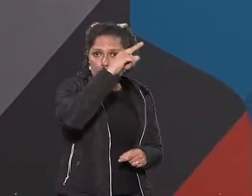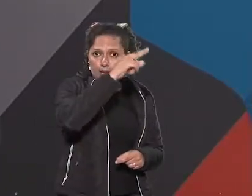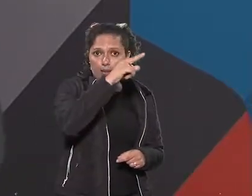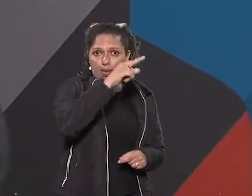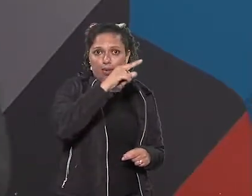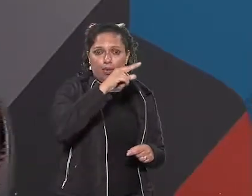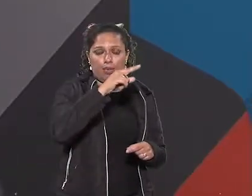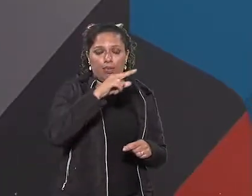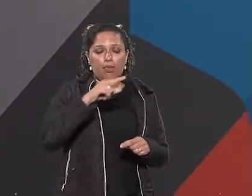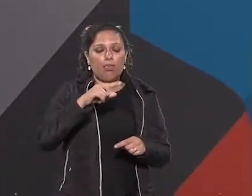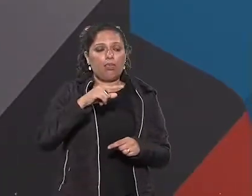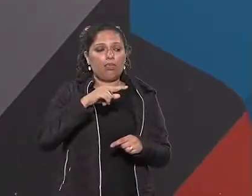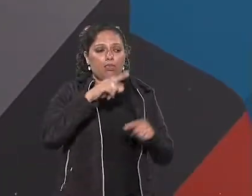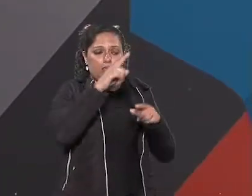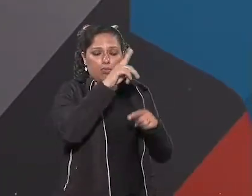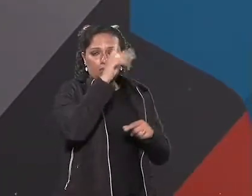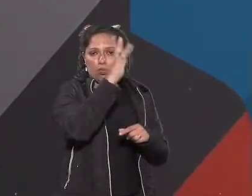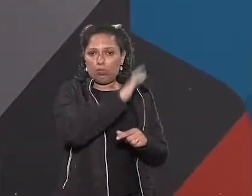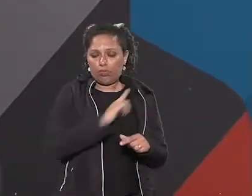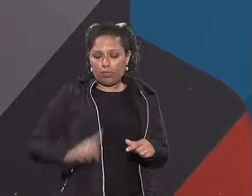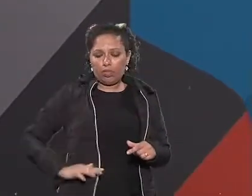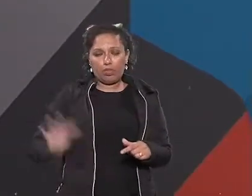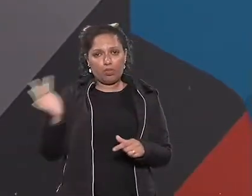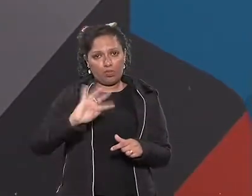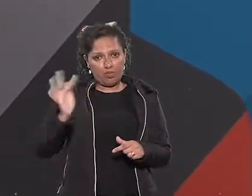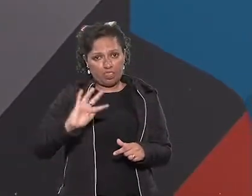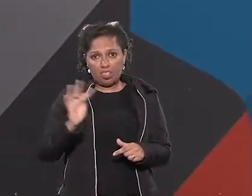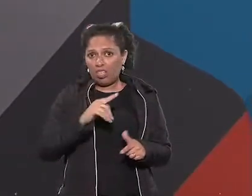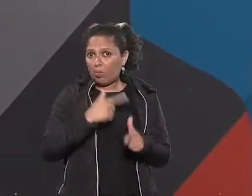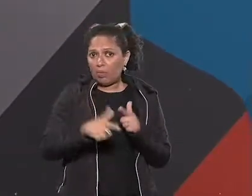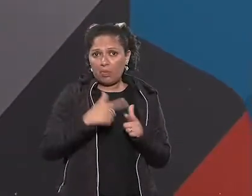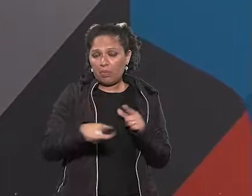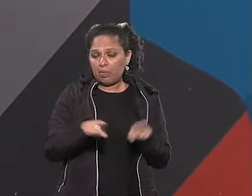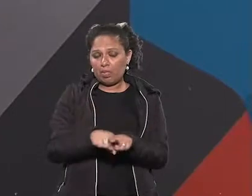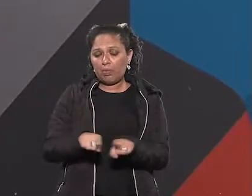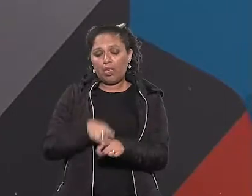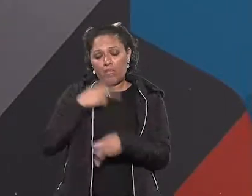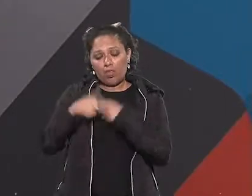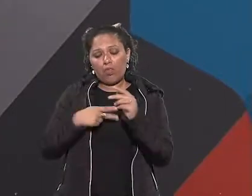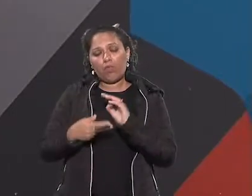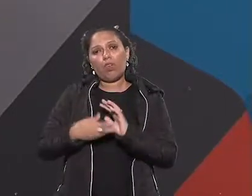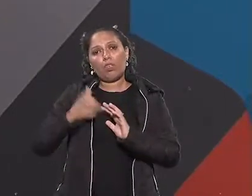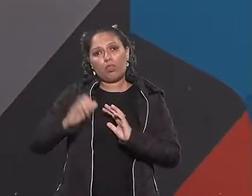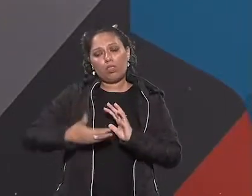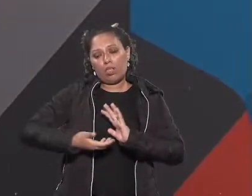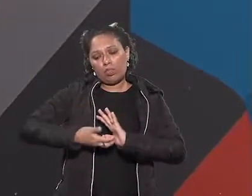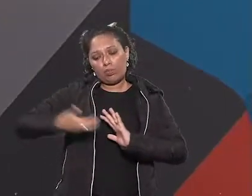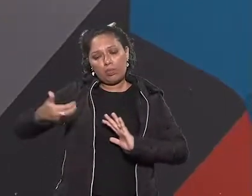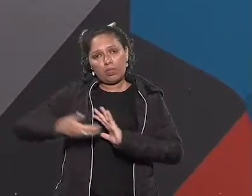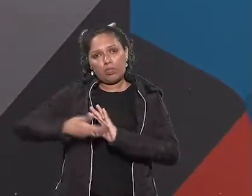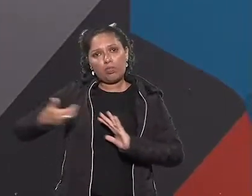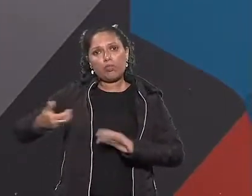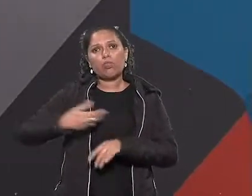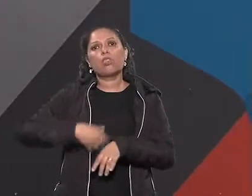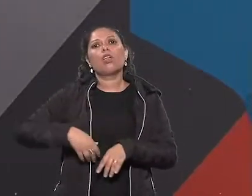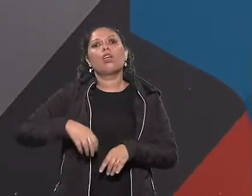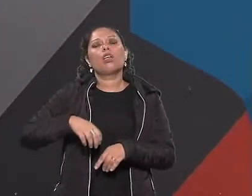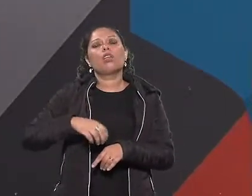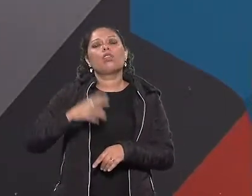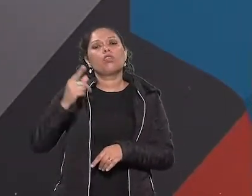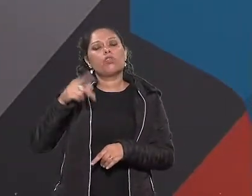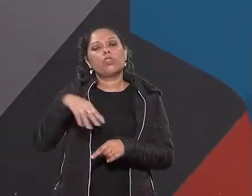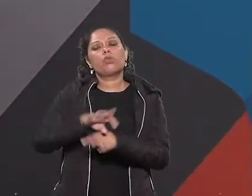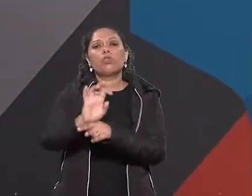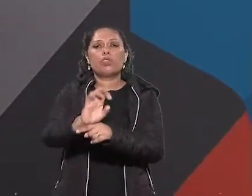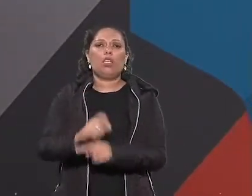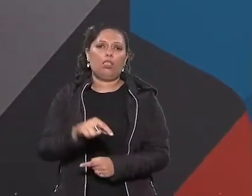é um sistema feito para tirar dinheiro do Estado a favor dos entes privados. E